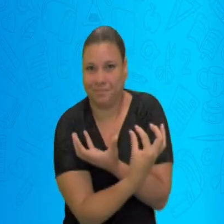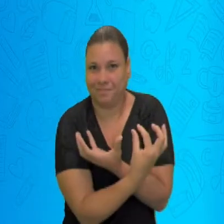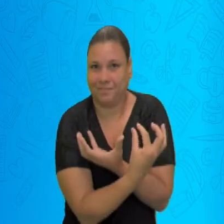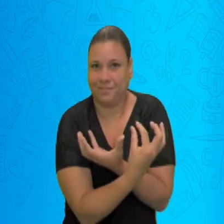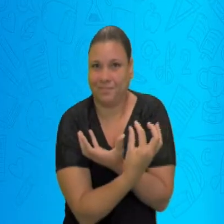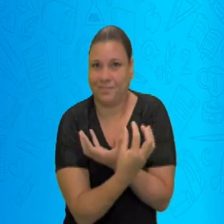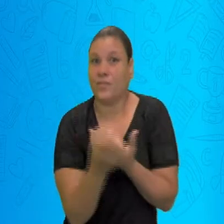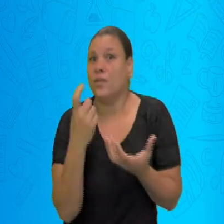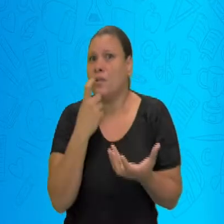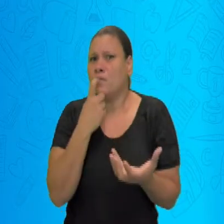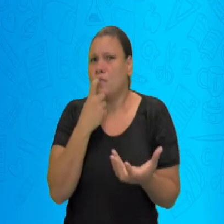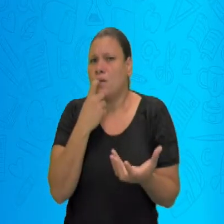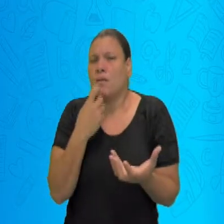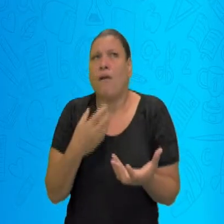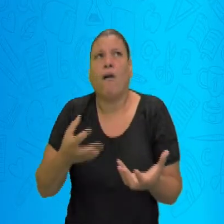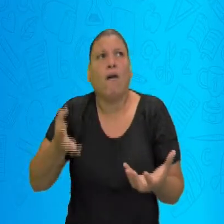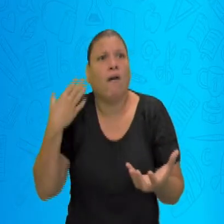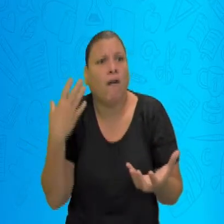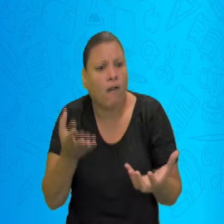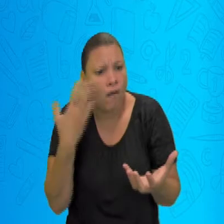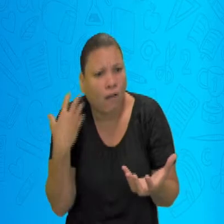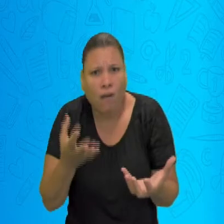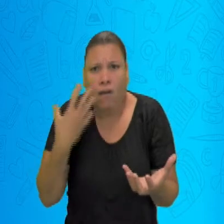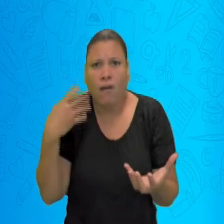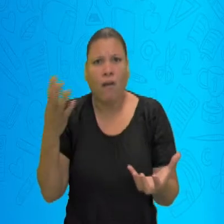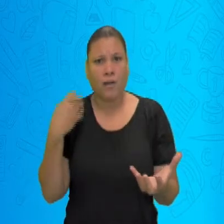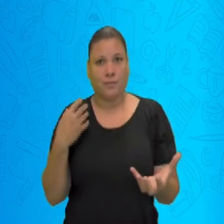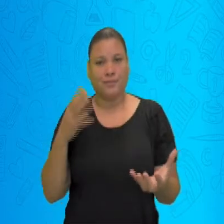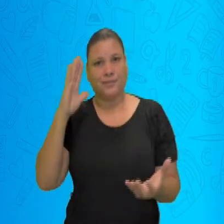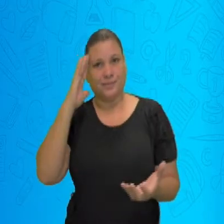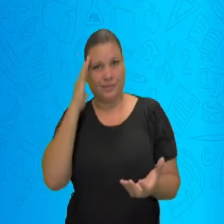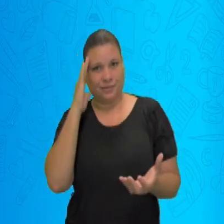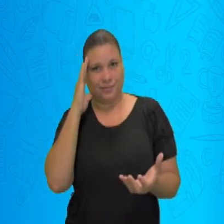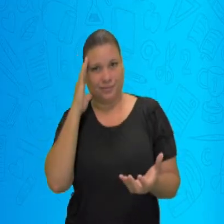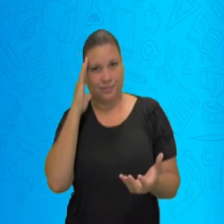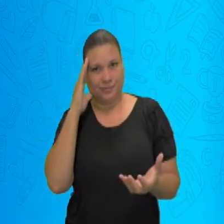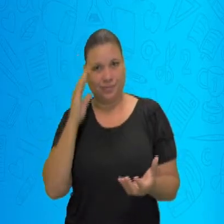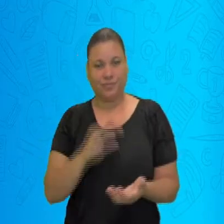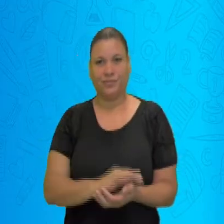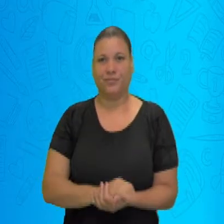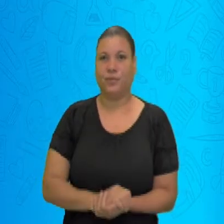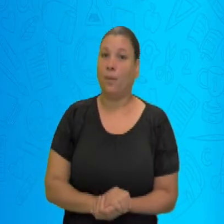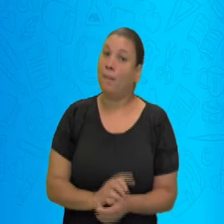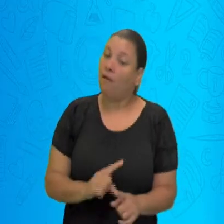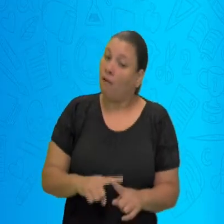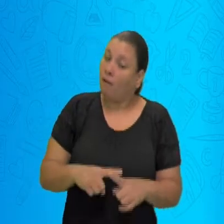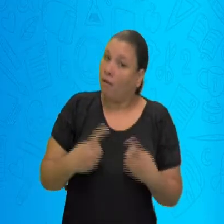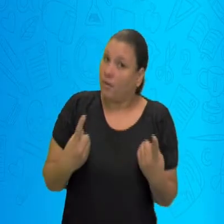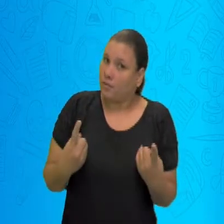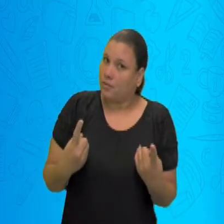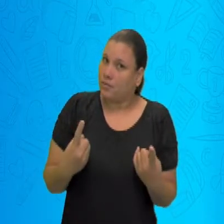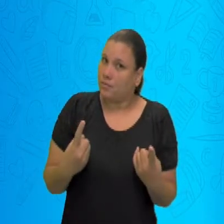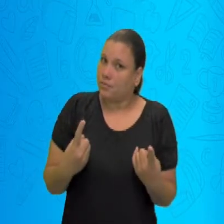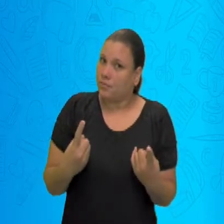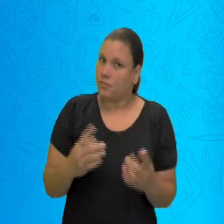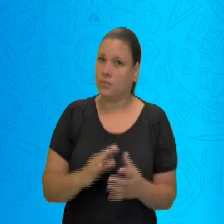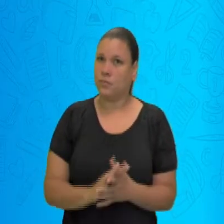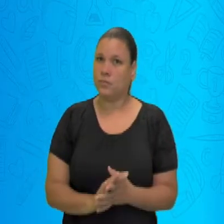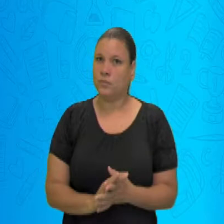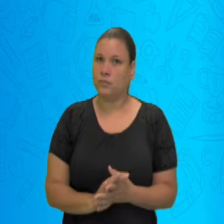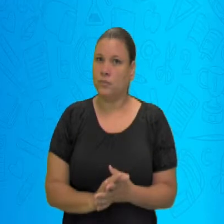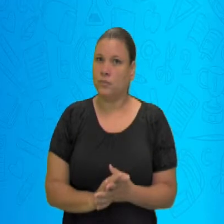o clima tem as temperaturas mais elevadas. Por outro lado, quanto